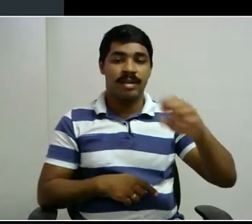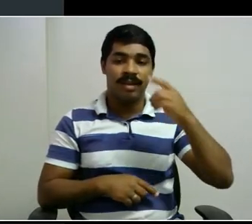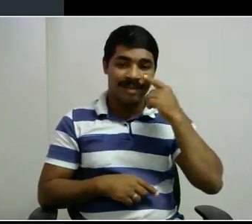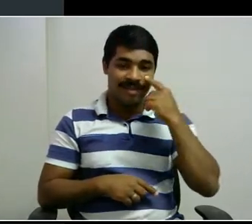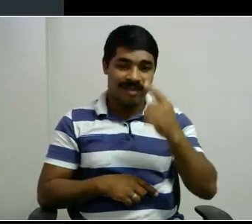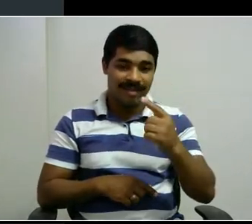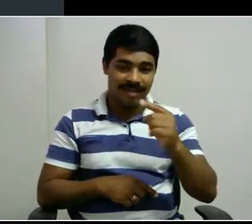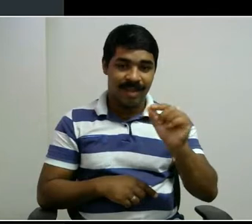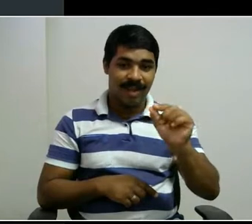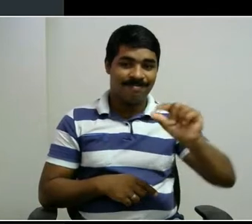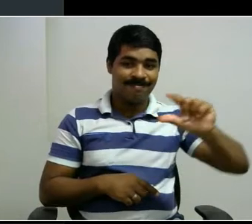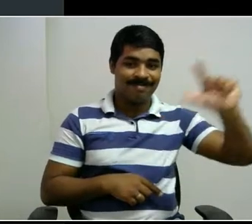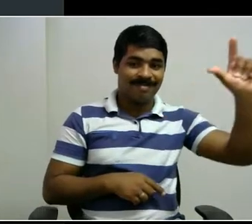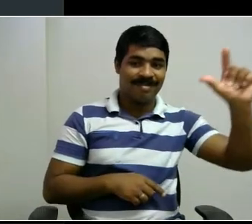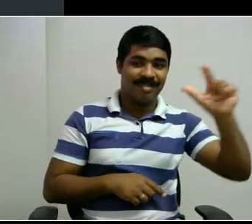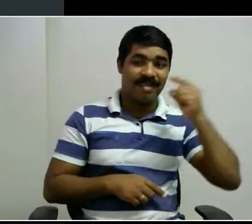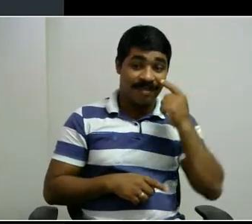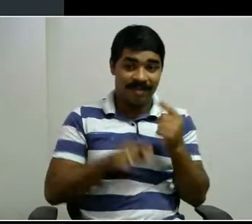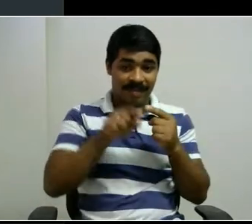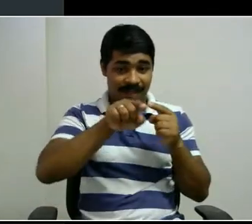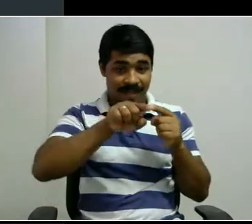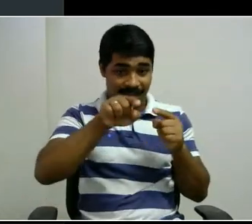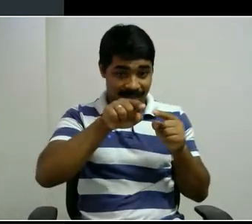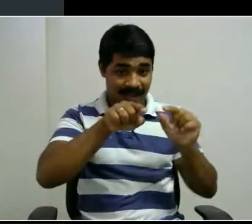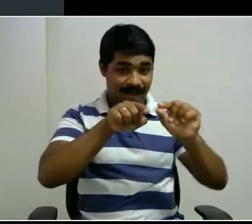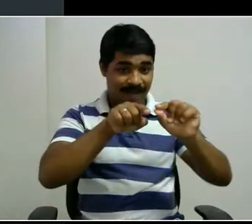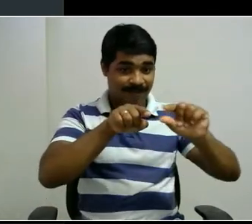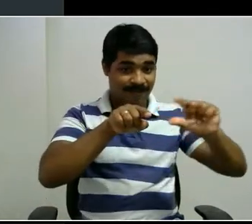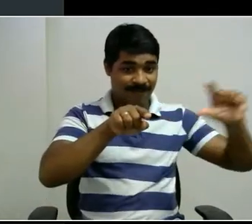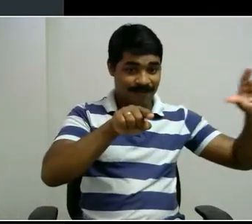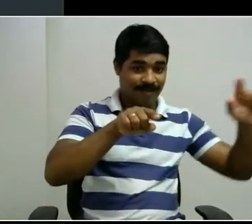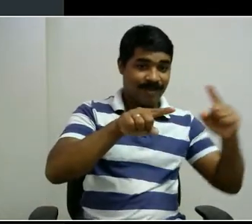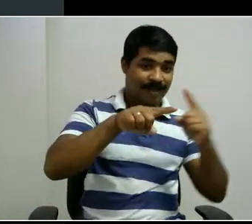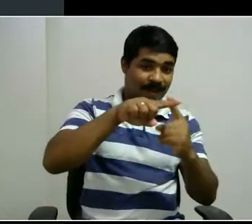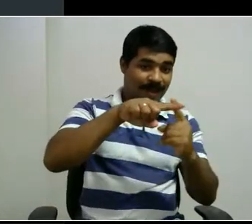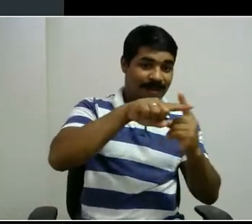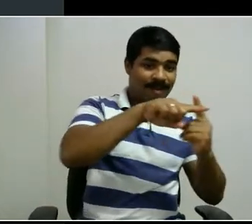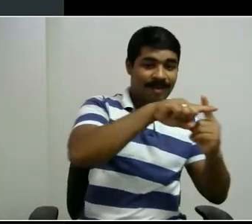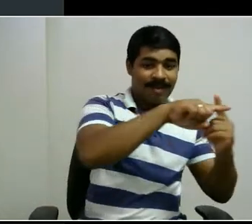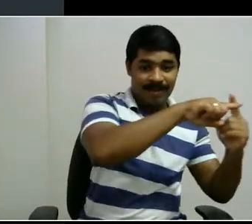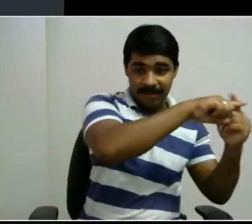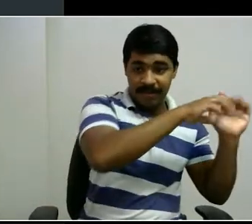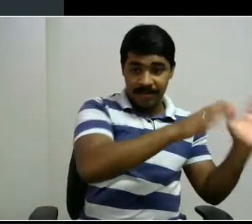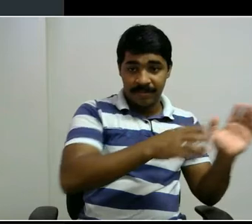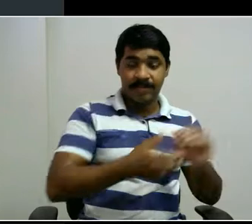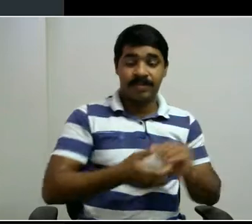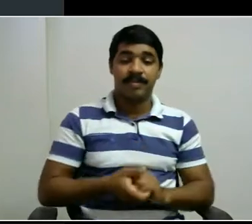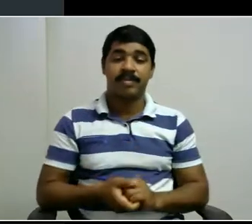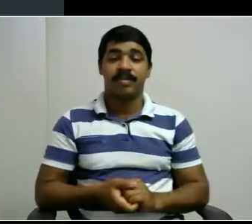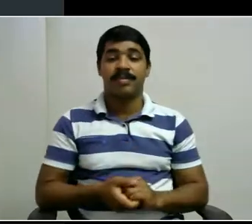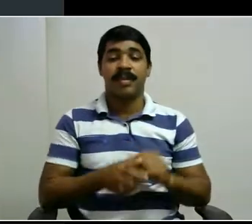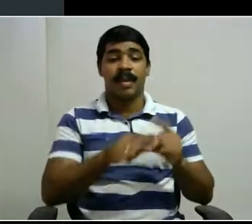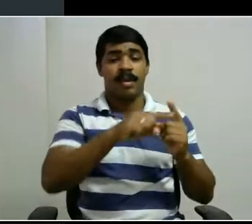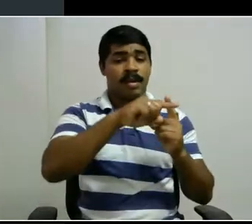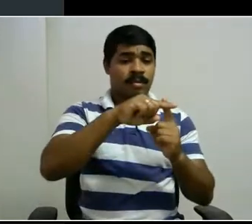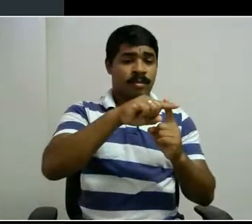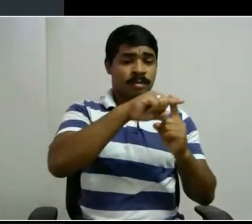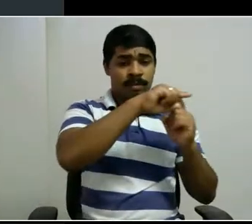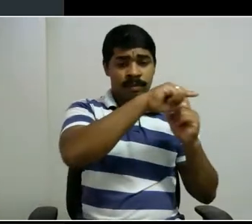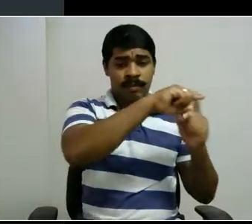de mais está para frente. Então, ficaria isso aqui. Depois que eu já fiz